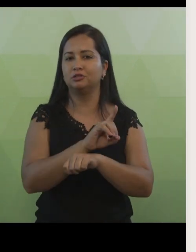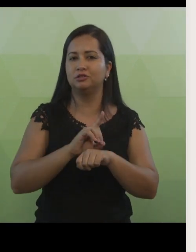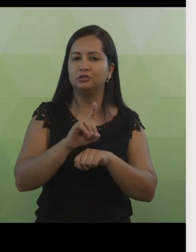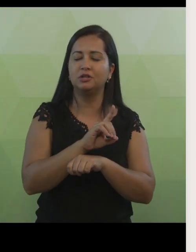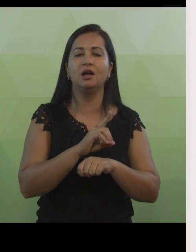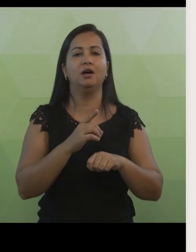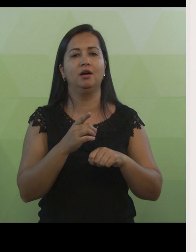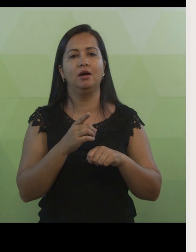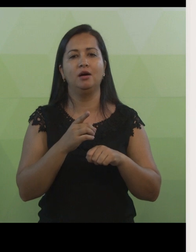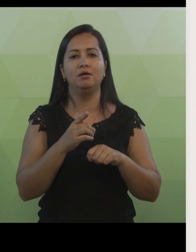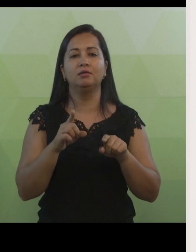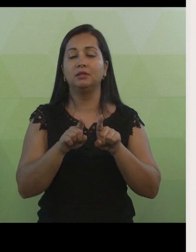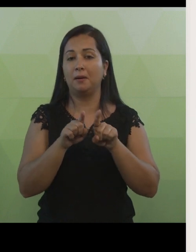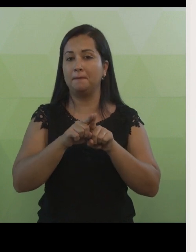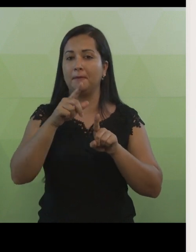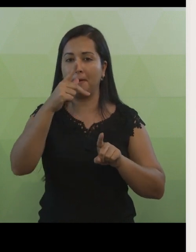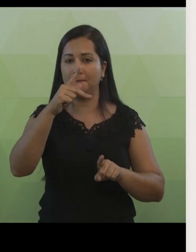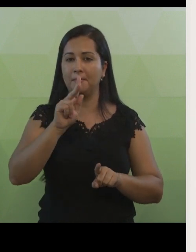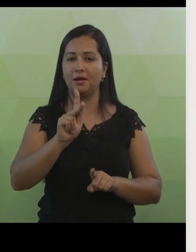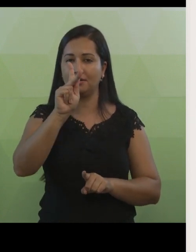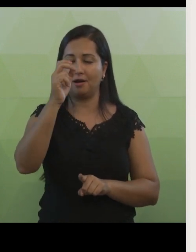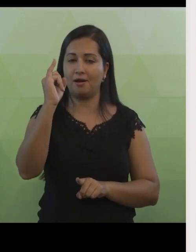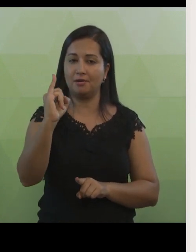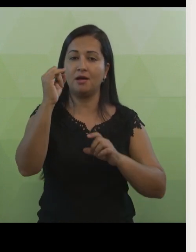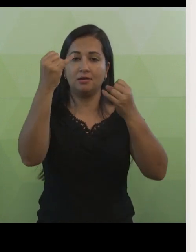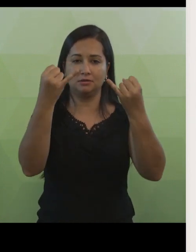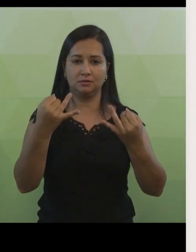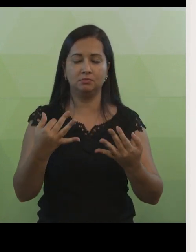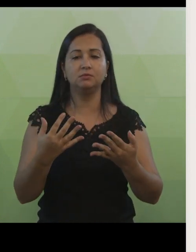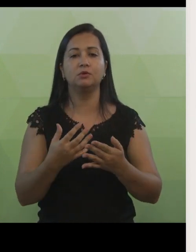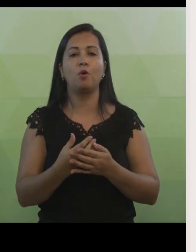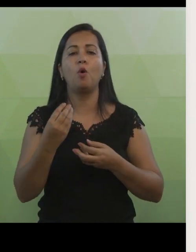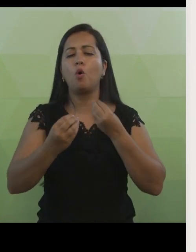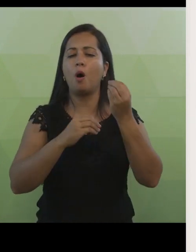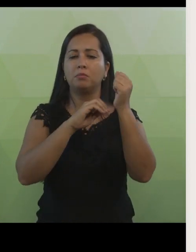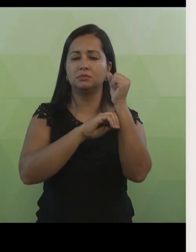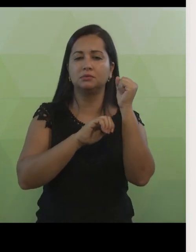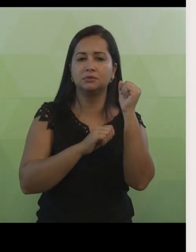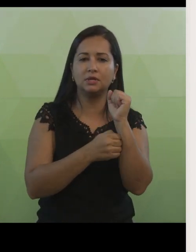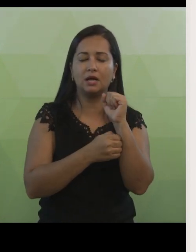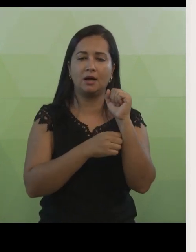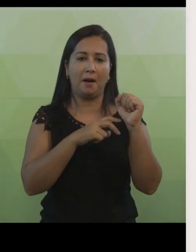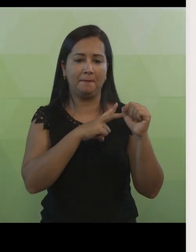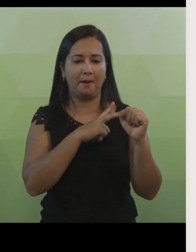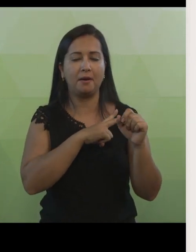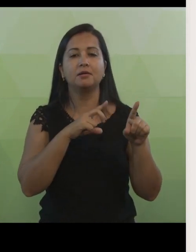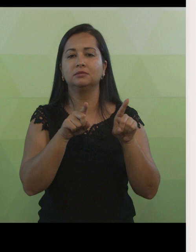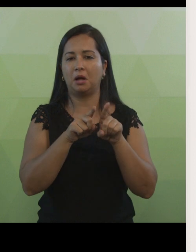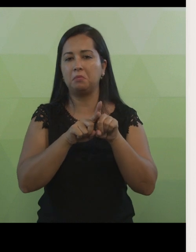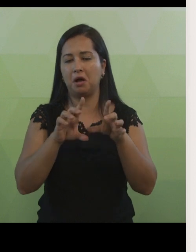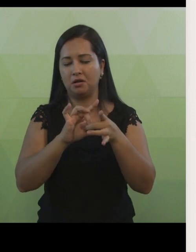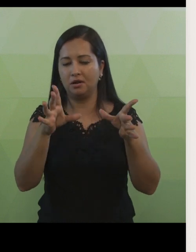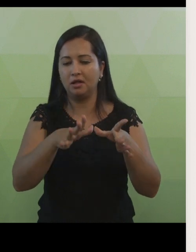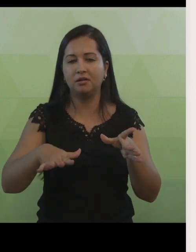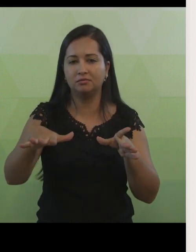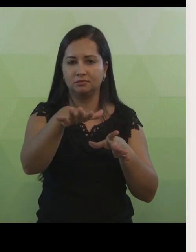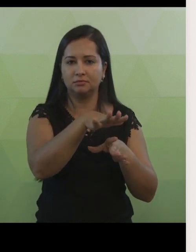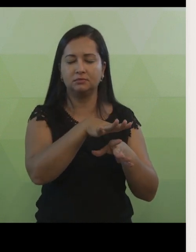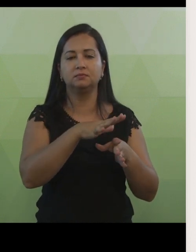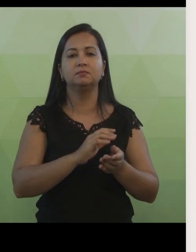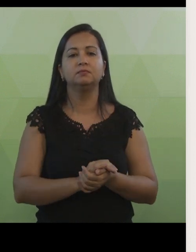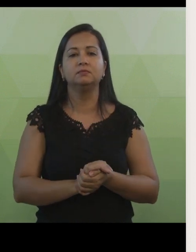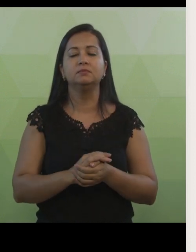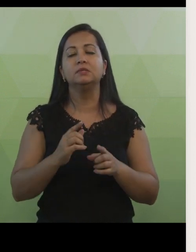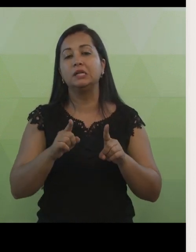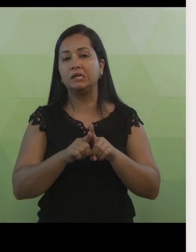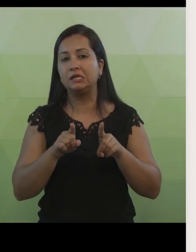digital. Explicamos brevemente como funciona uma PKI, que é uma infraestrutura de chaves públicas para validar os certificados